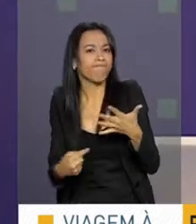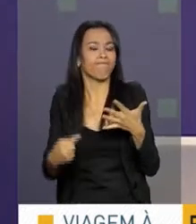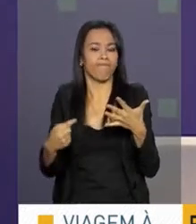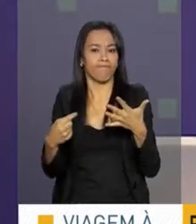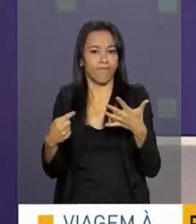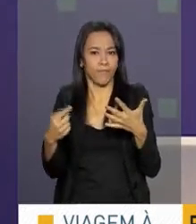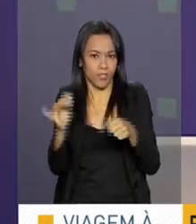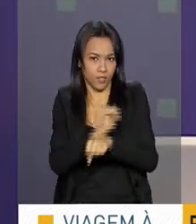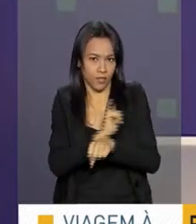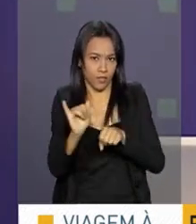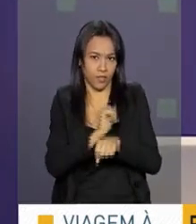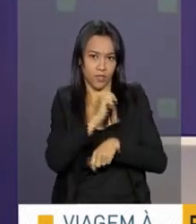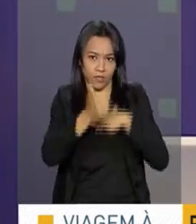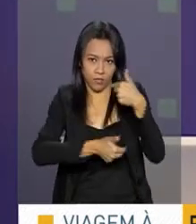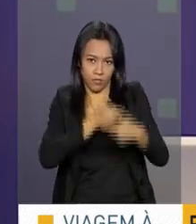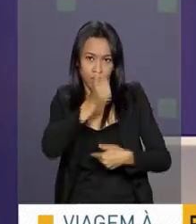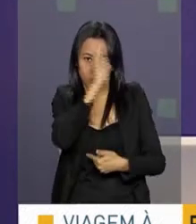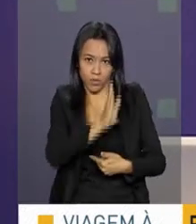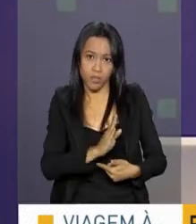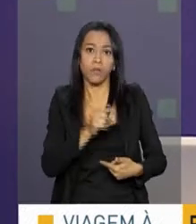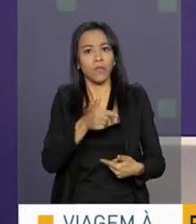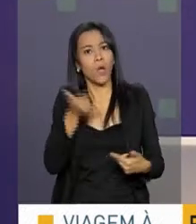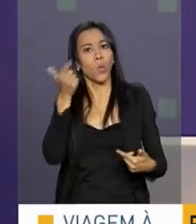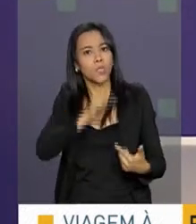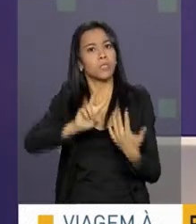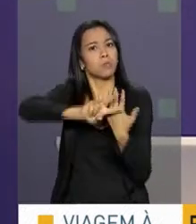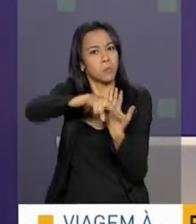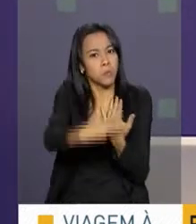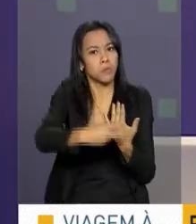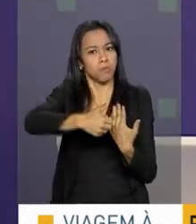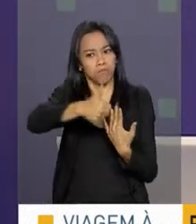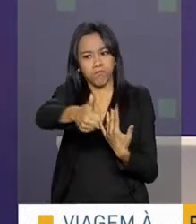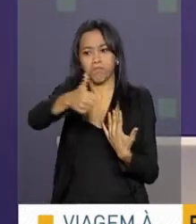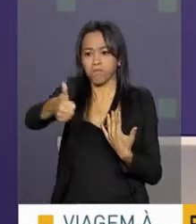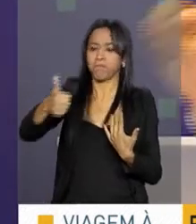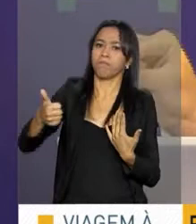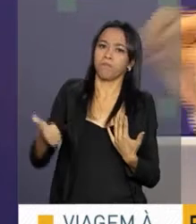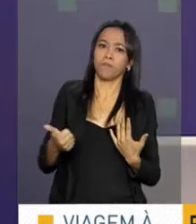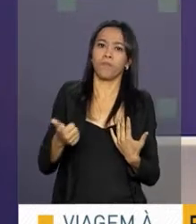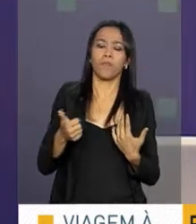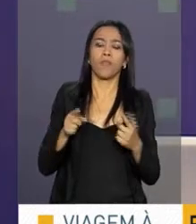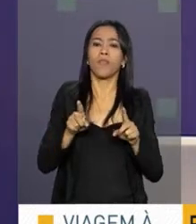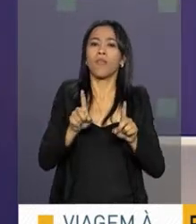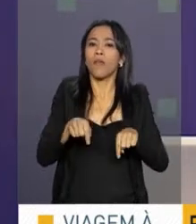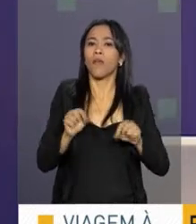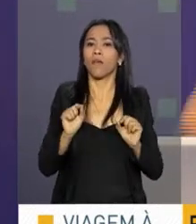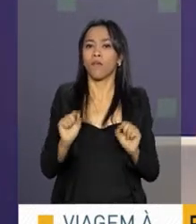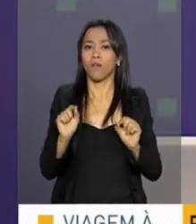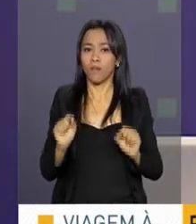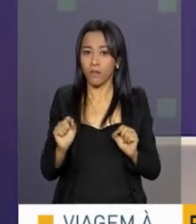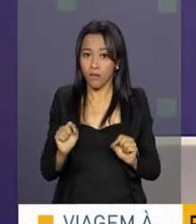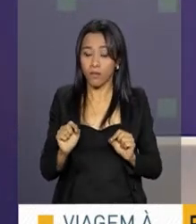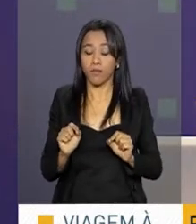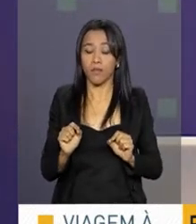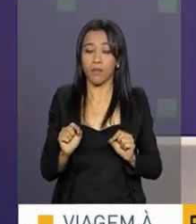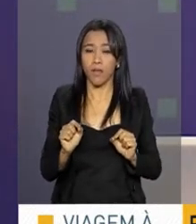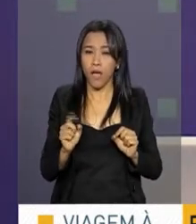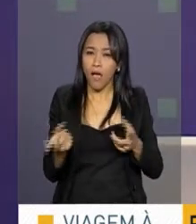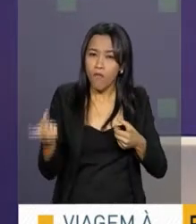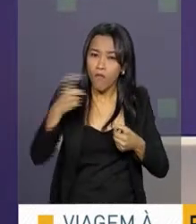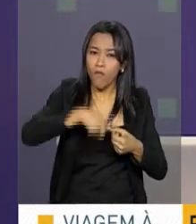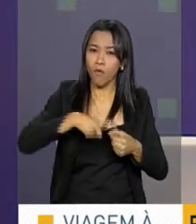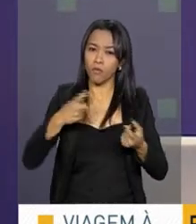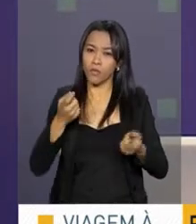ações está produzindo resultados concretos nesse momento, que é a volta do